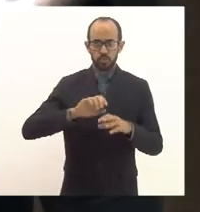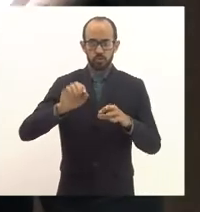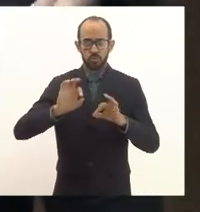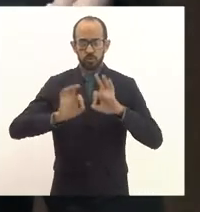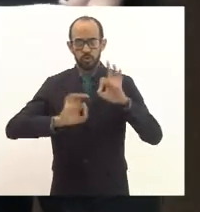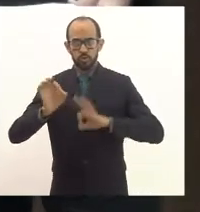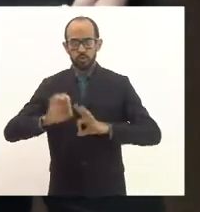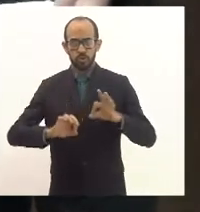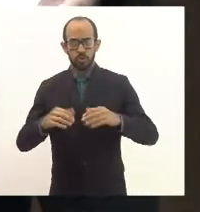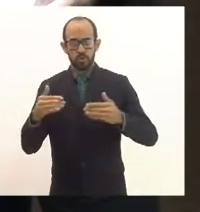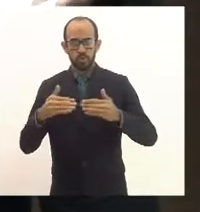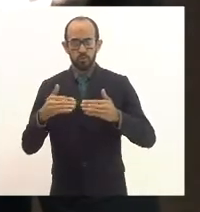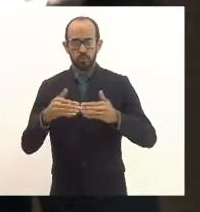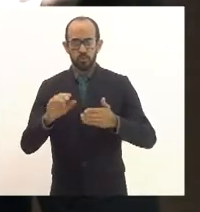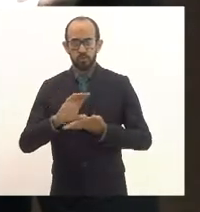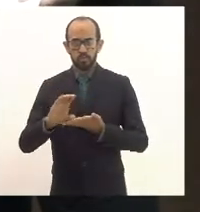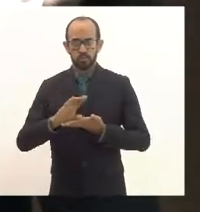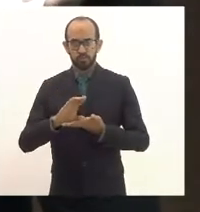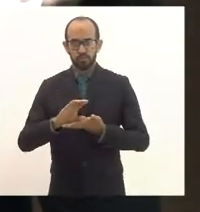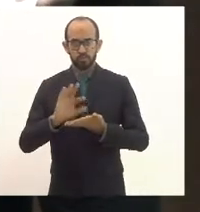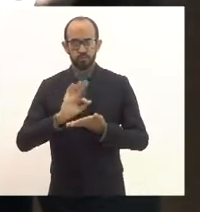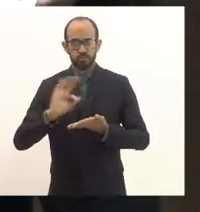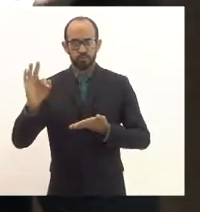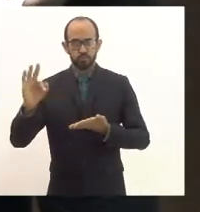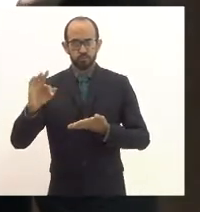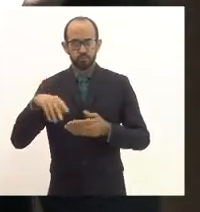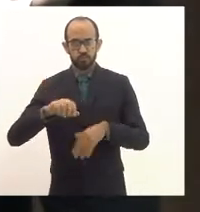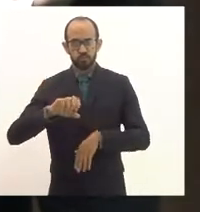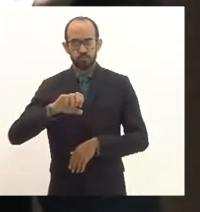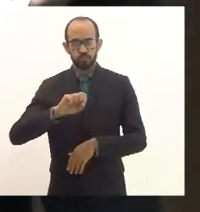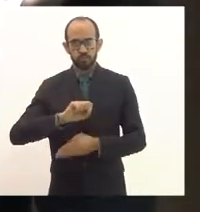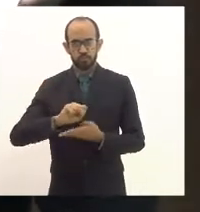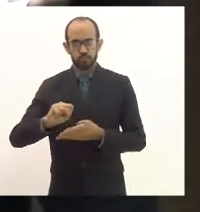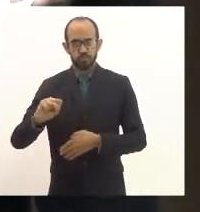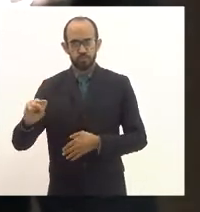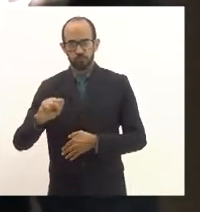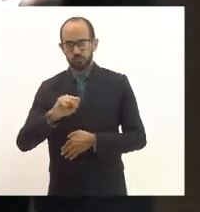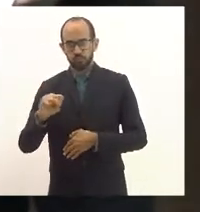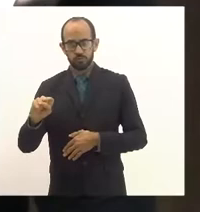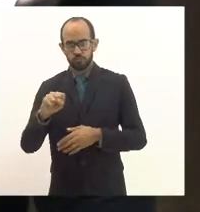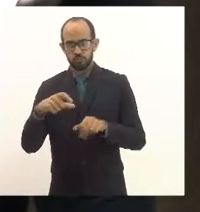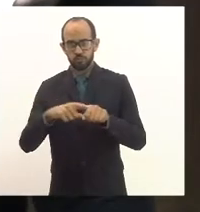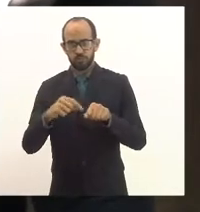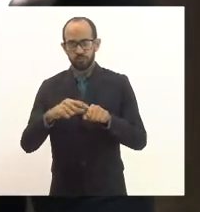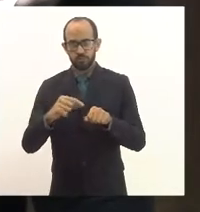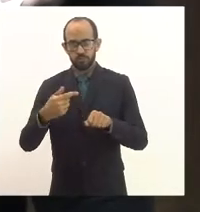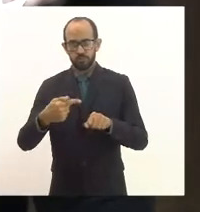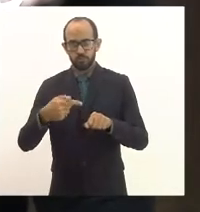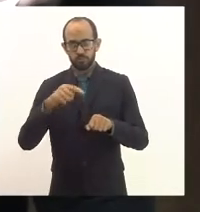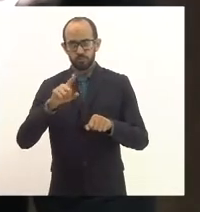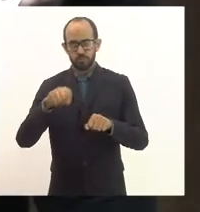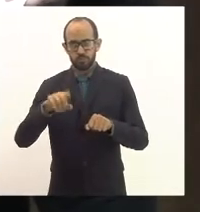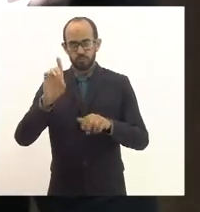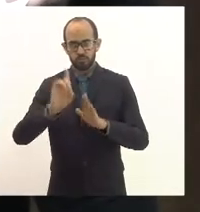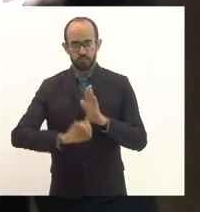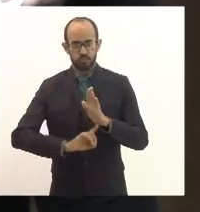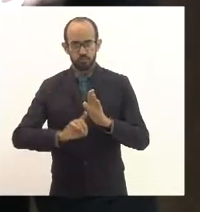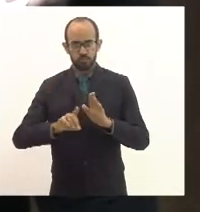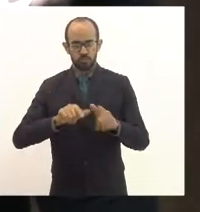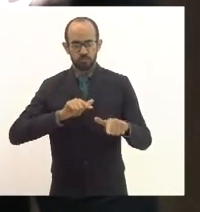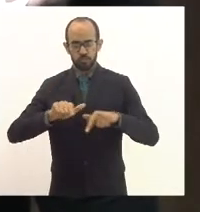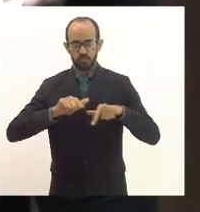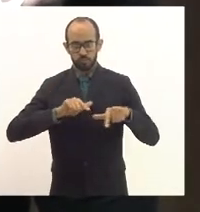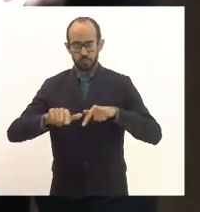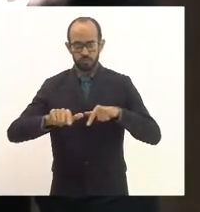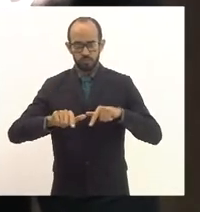Constituição Federal, na Constituição Federal de 88, artigo 7º. São direitos dos trabalhadores urbanos e